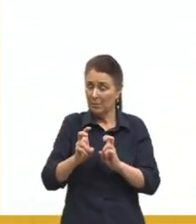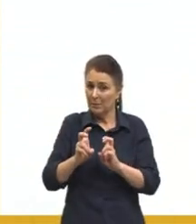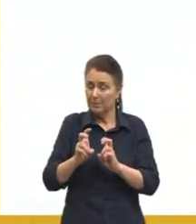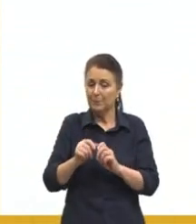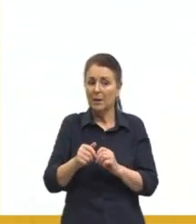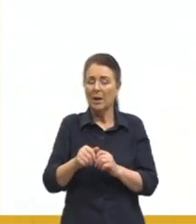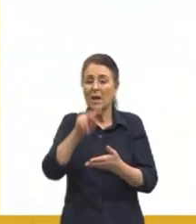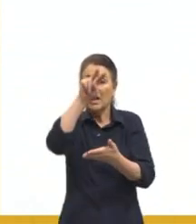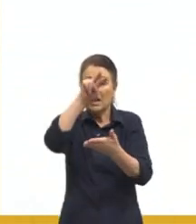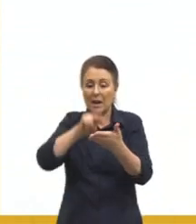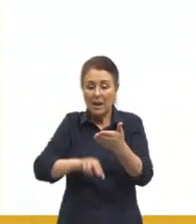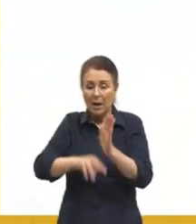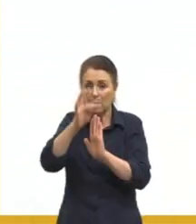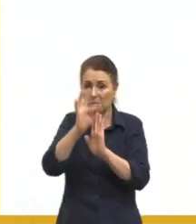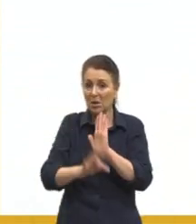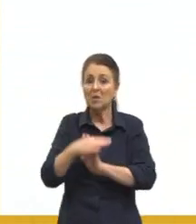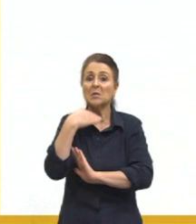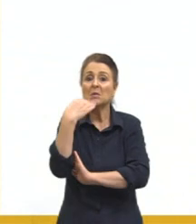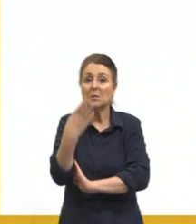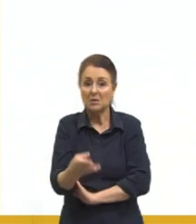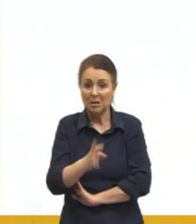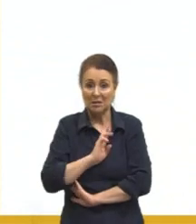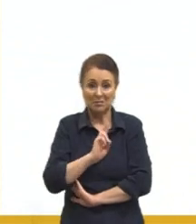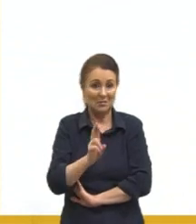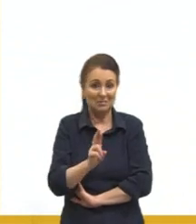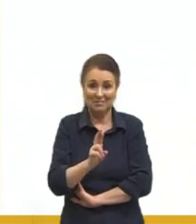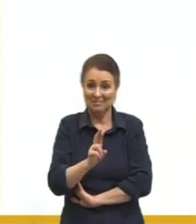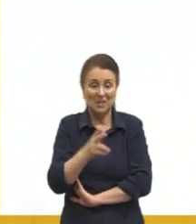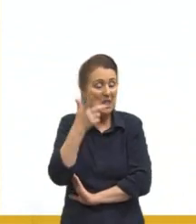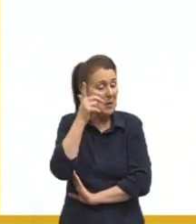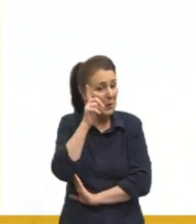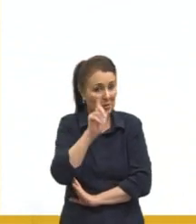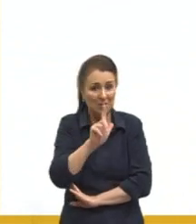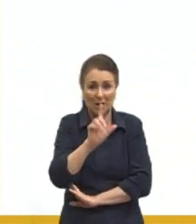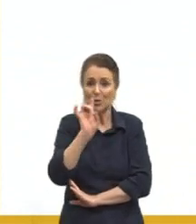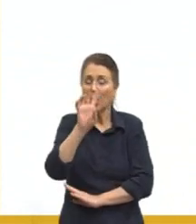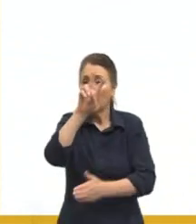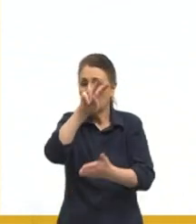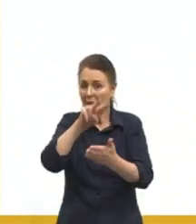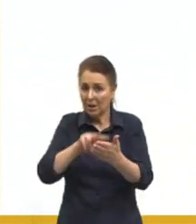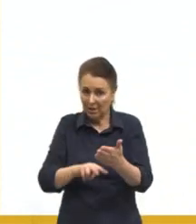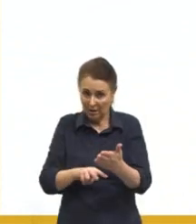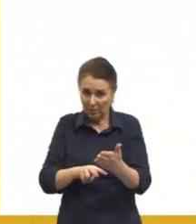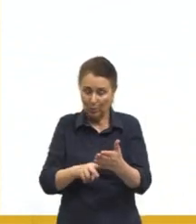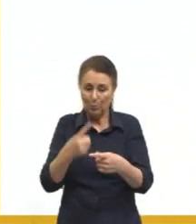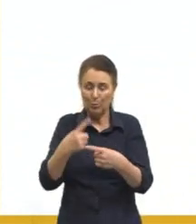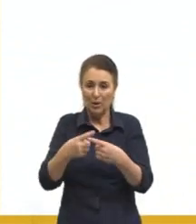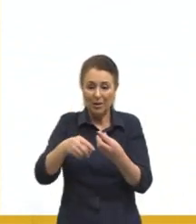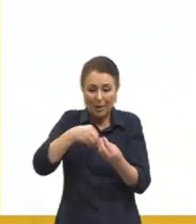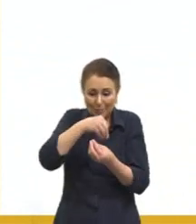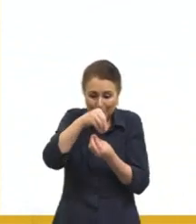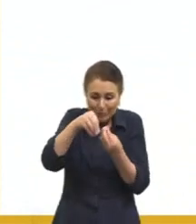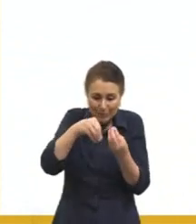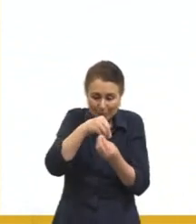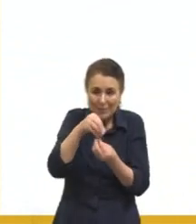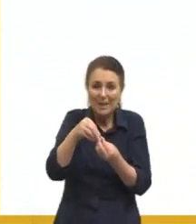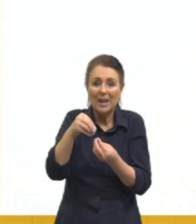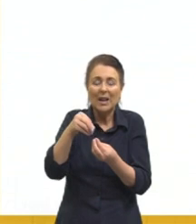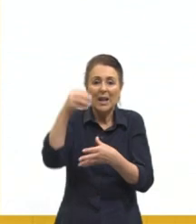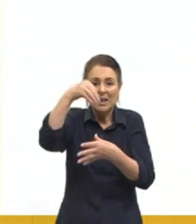com a leitura do texto não tinha como responder as questões que às vezes assim também embutido né nas químicas tá